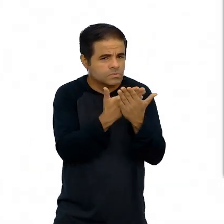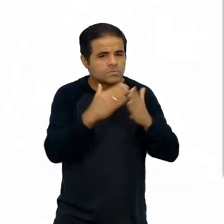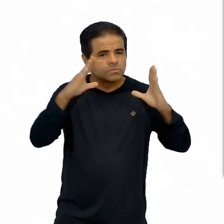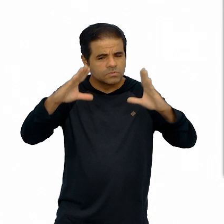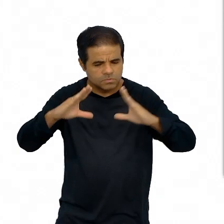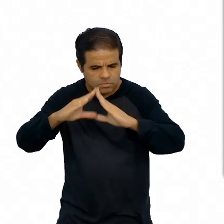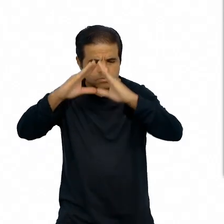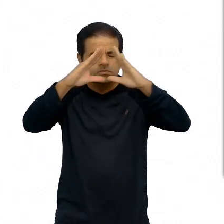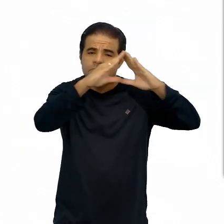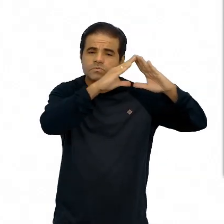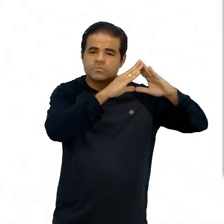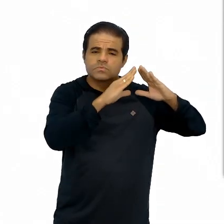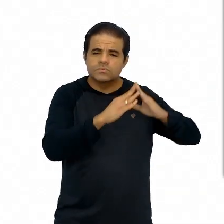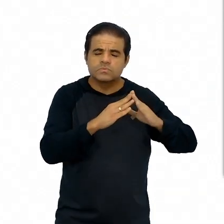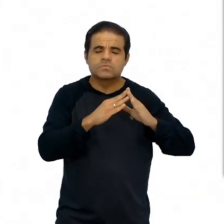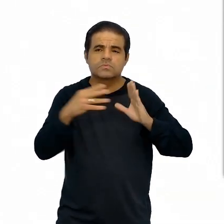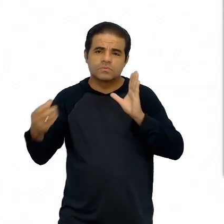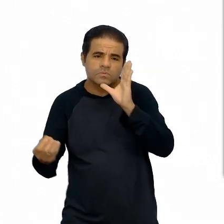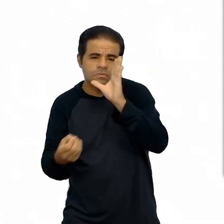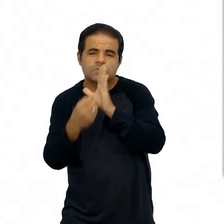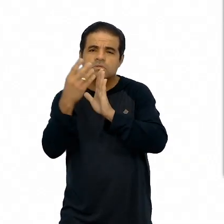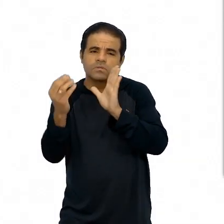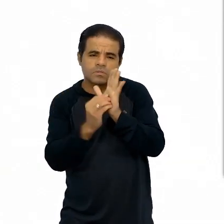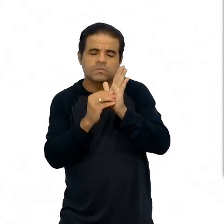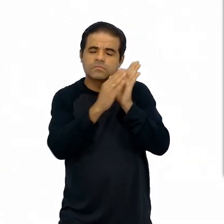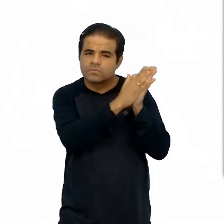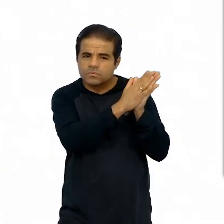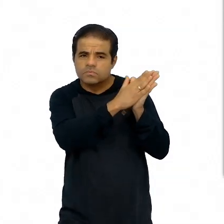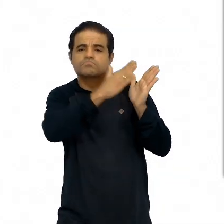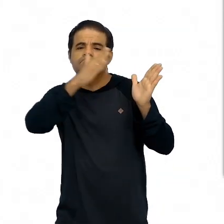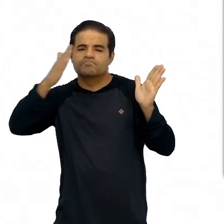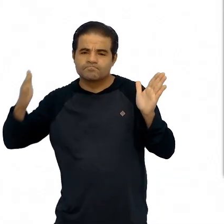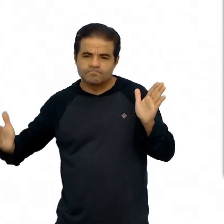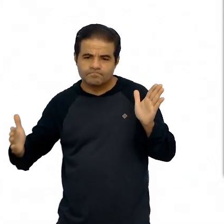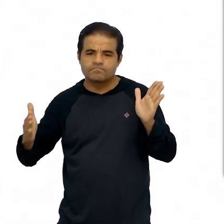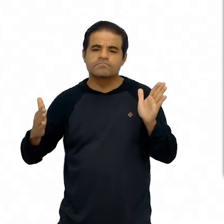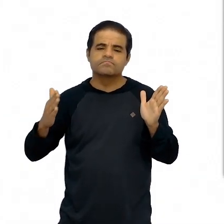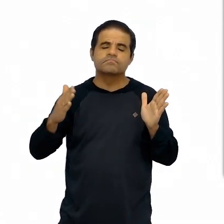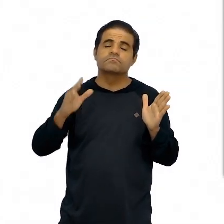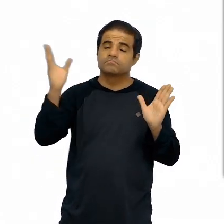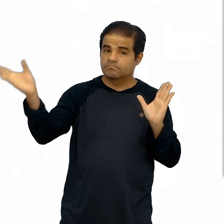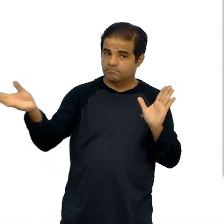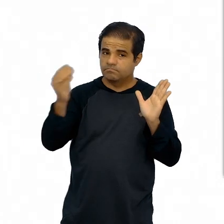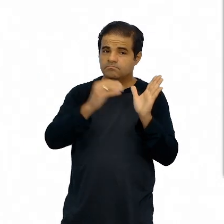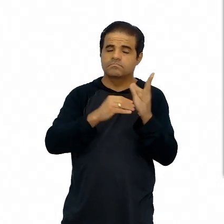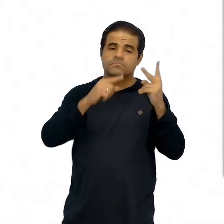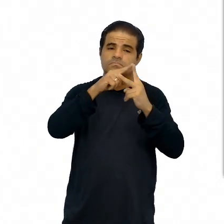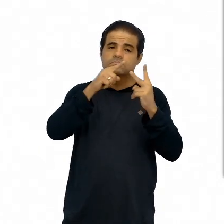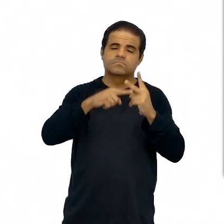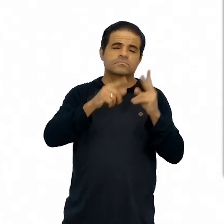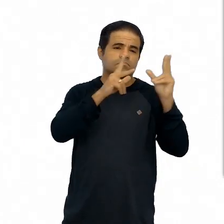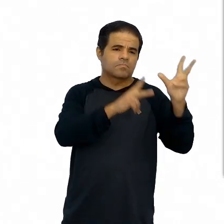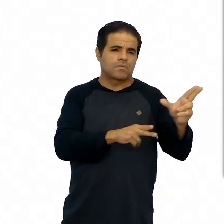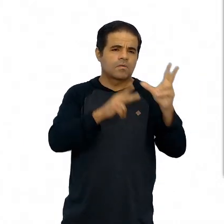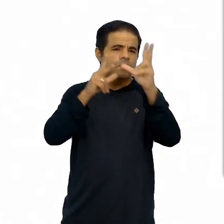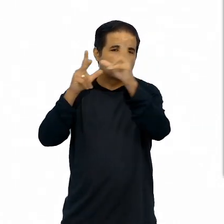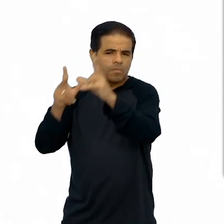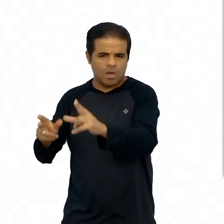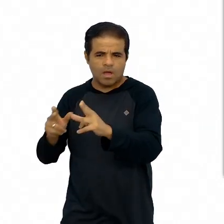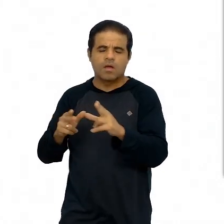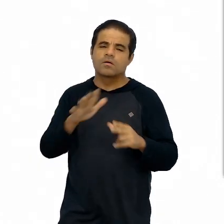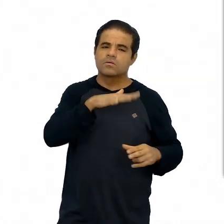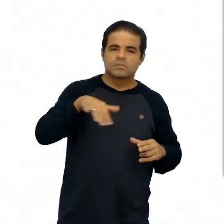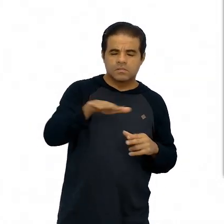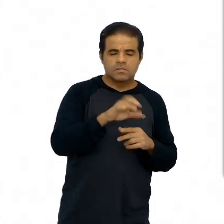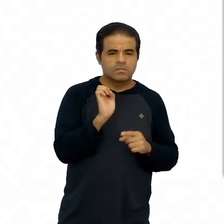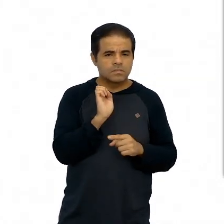triângulos se formam a partir da divisão dos retângulos, né, em duas partes iguais, e que estes